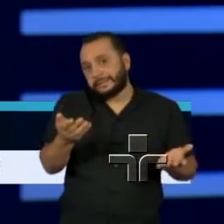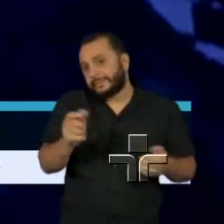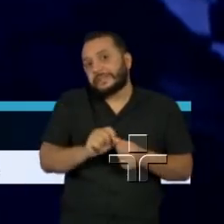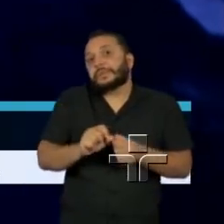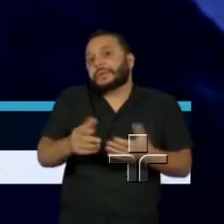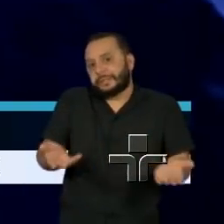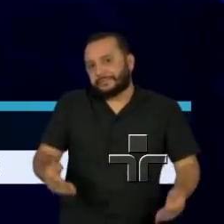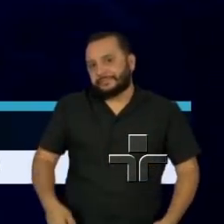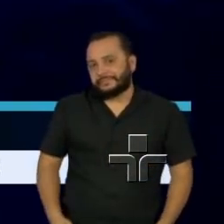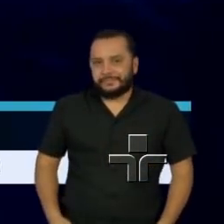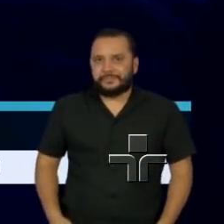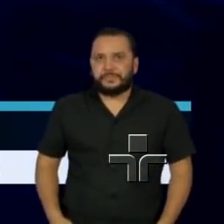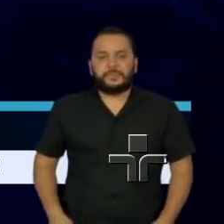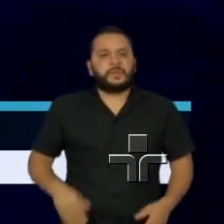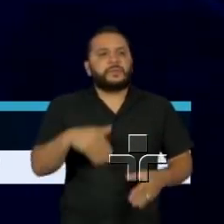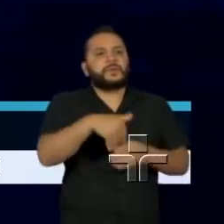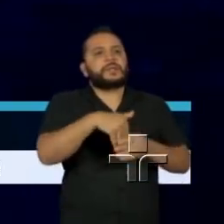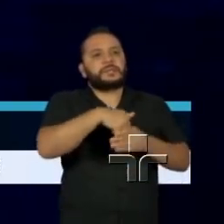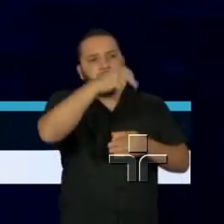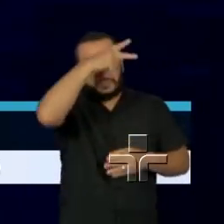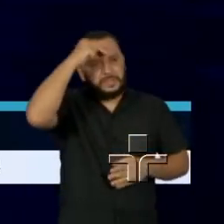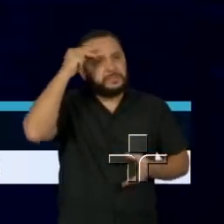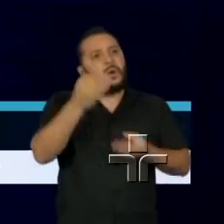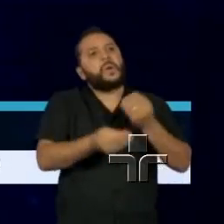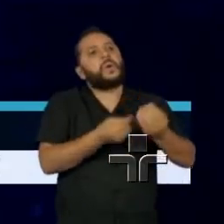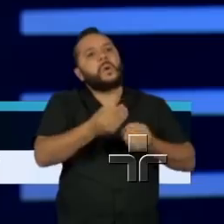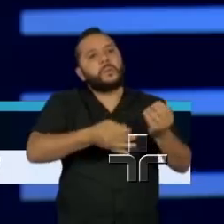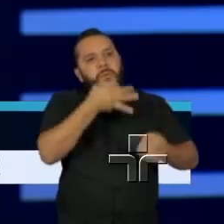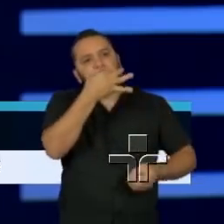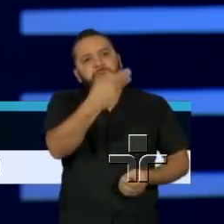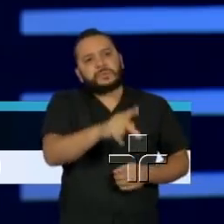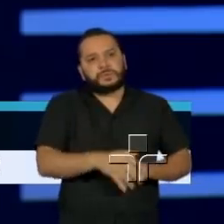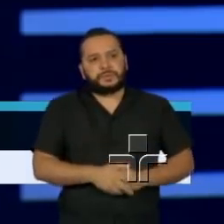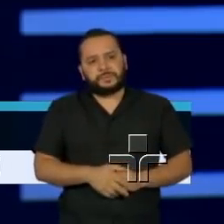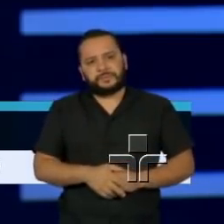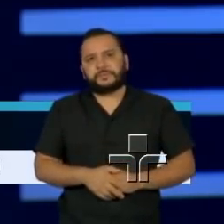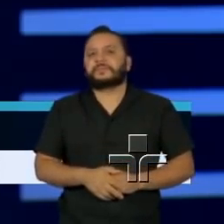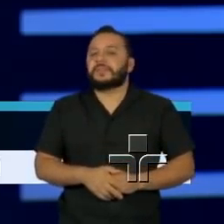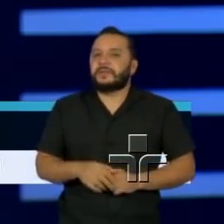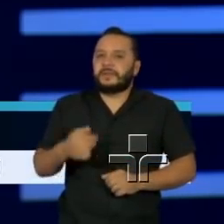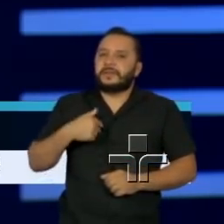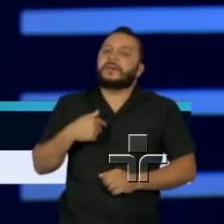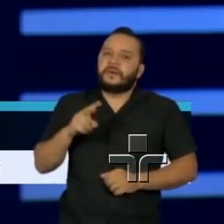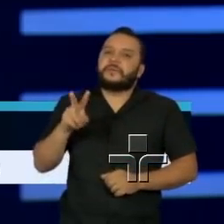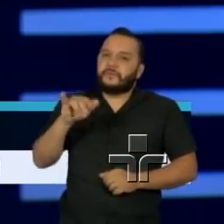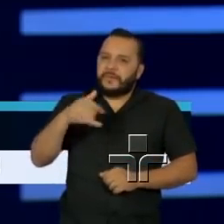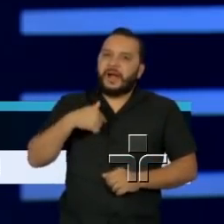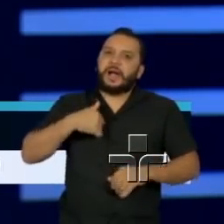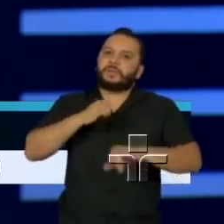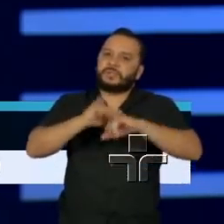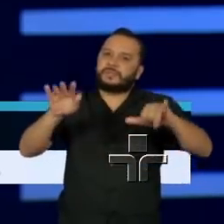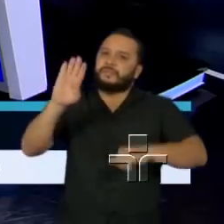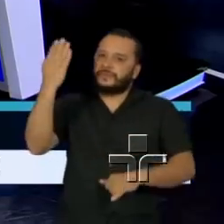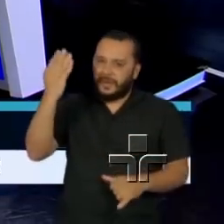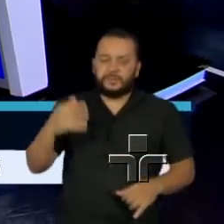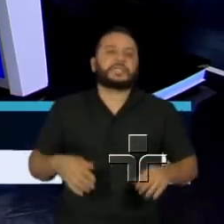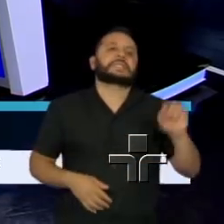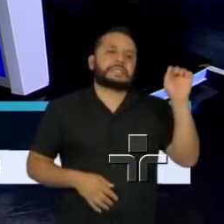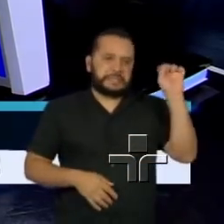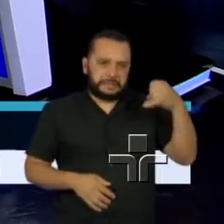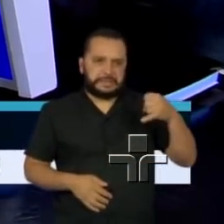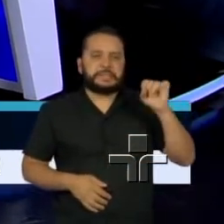E nessas eleições municipais agora, o que você acha que vai ser? Vai estar muito presente acusações. De fake